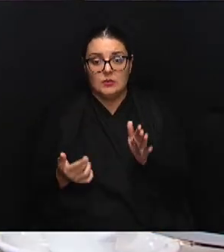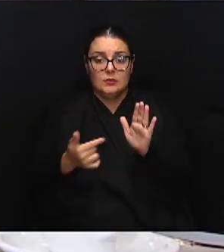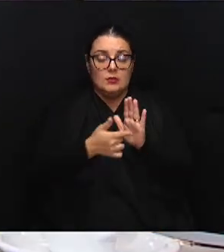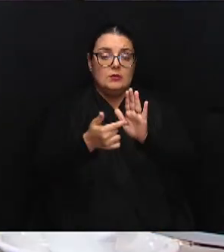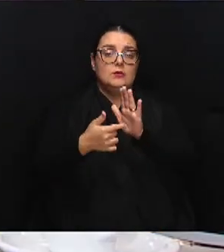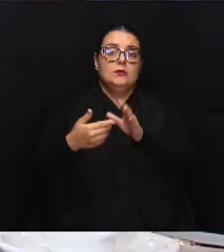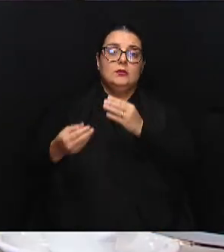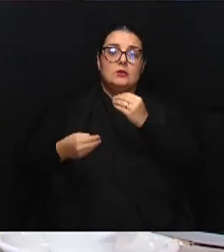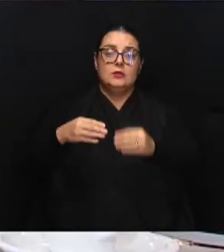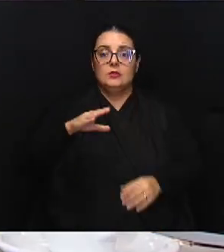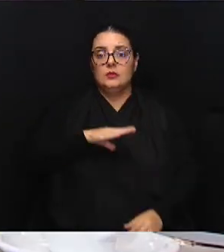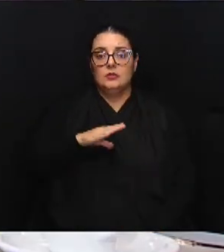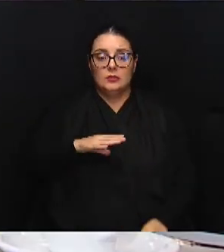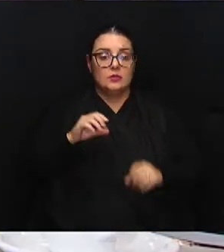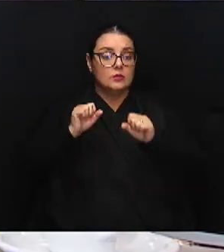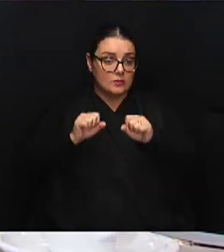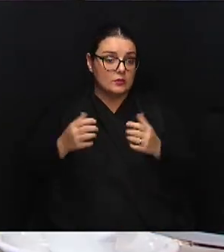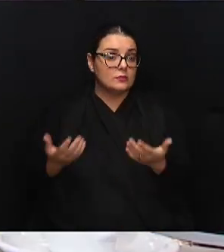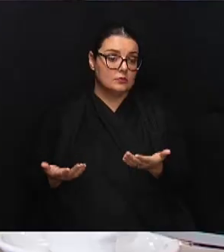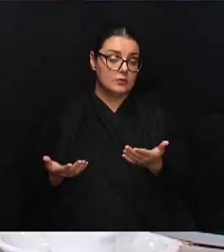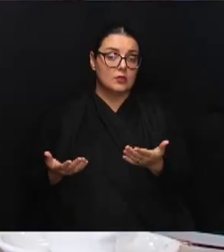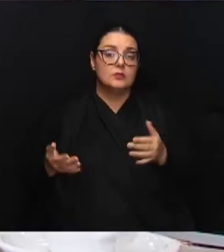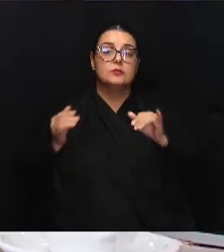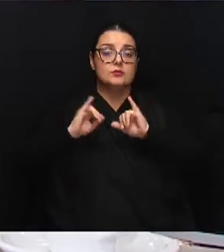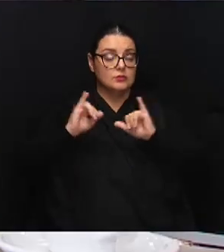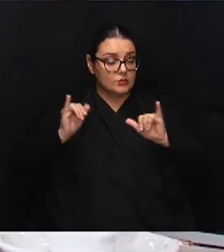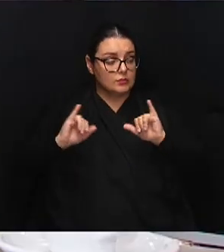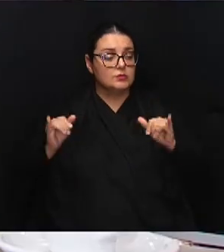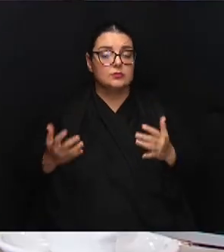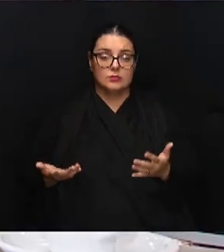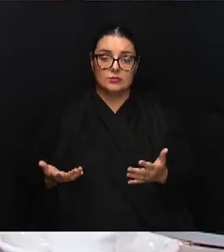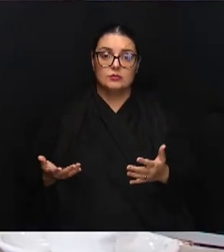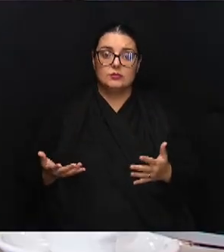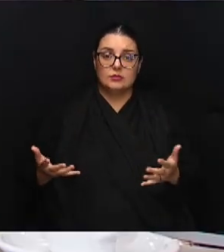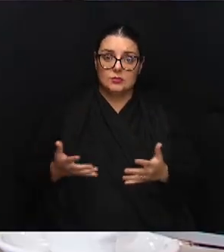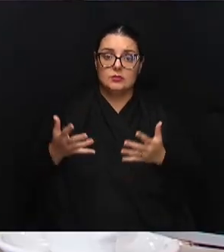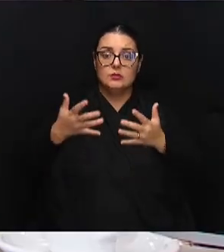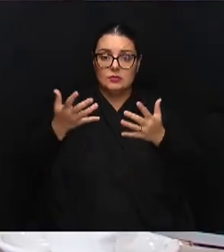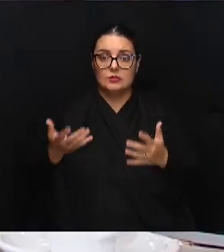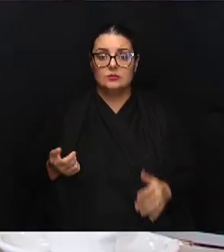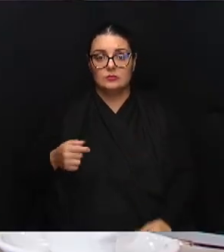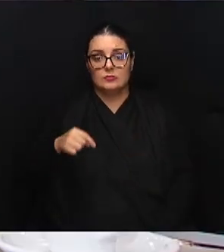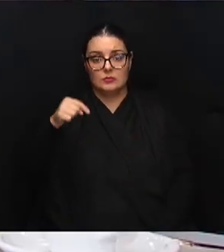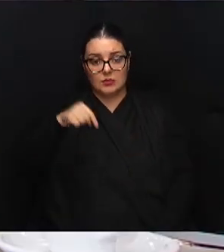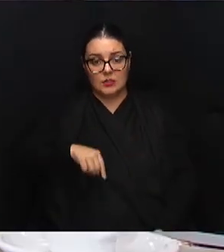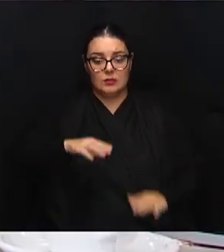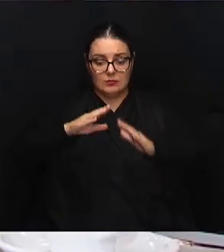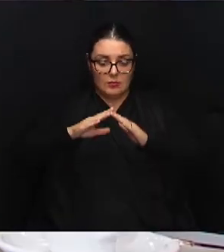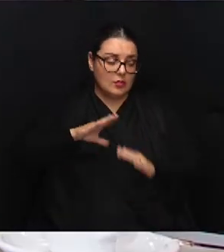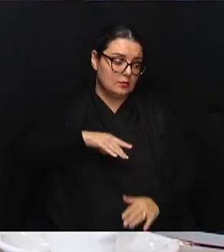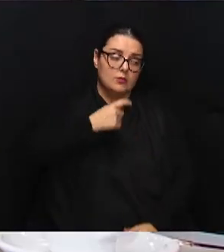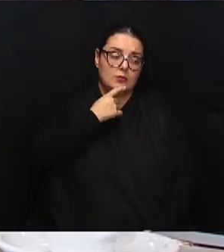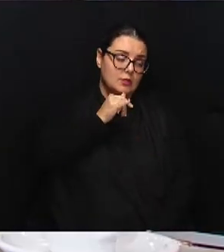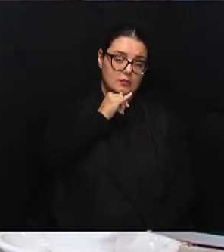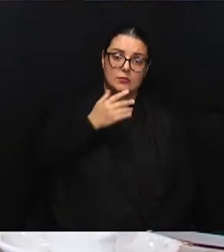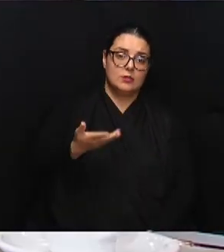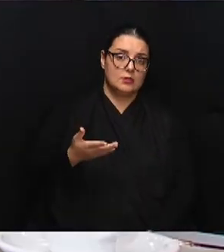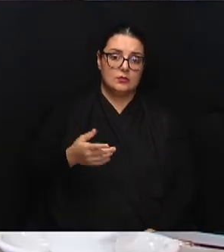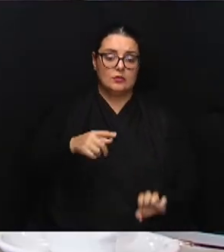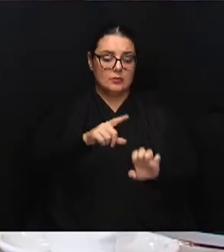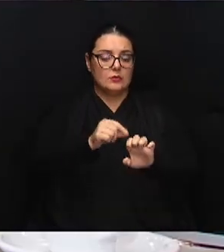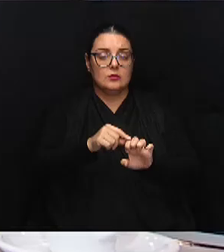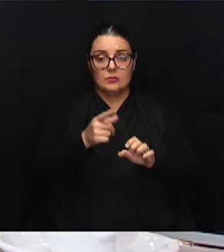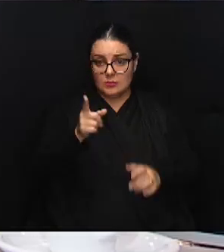os municípios podem, assim, divulgar essas iniciativas para que quem mora em Campinas, por exemplo, seja